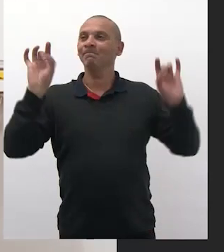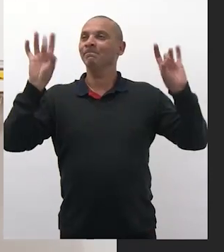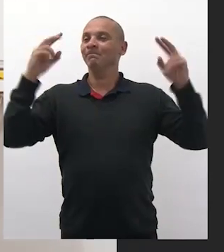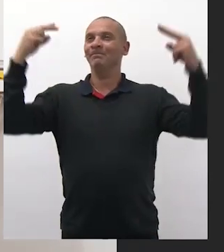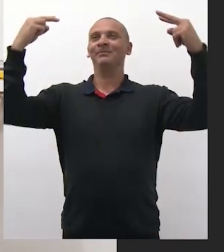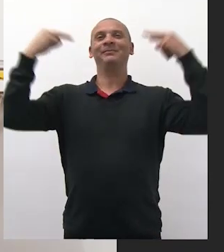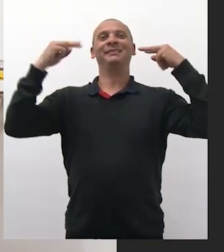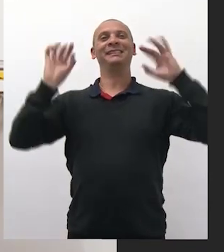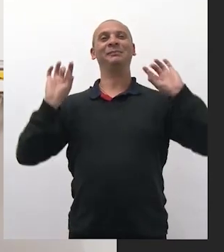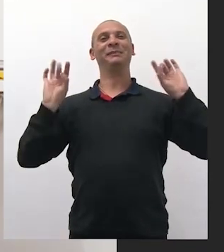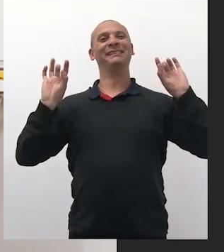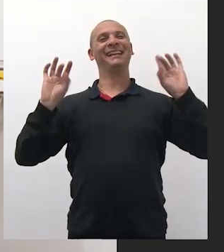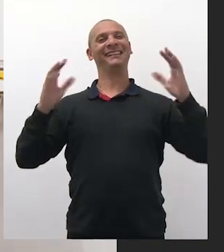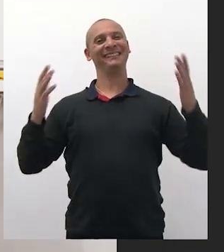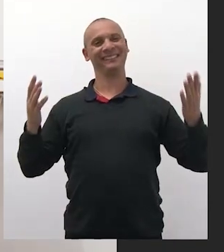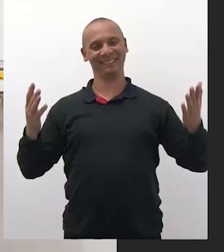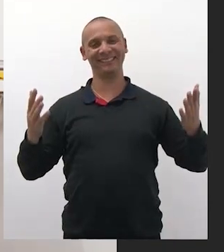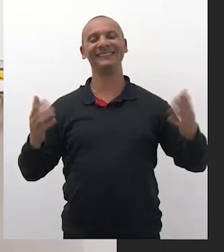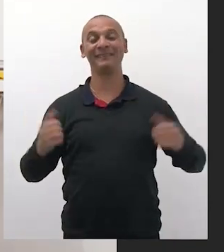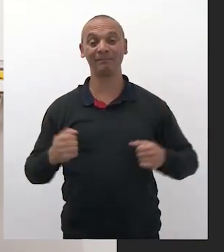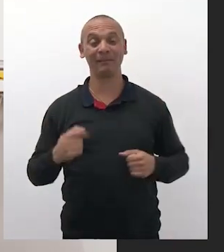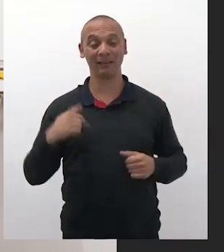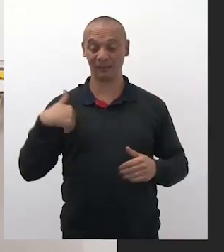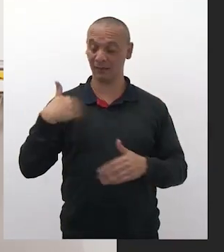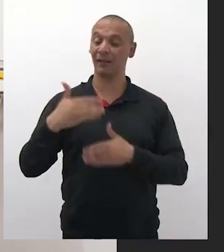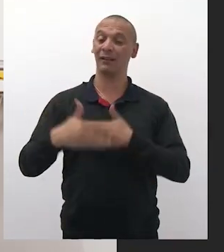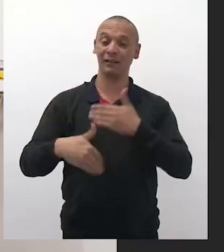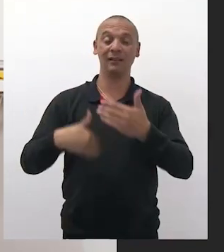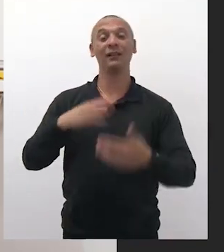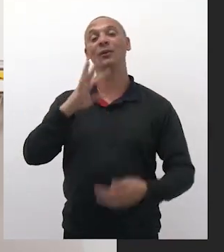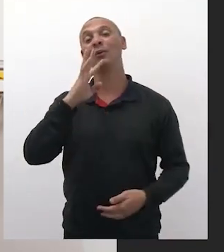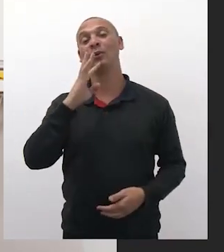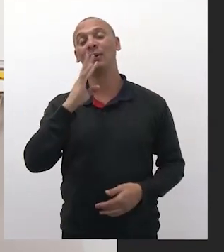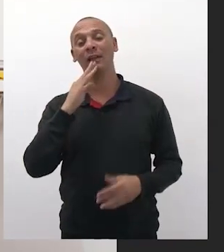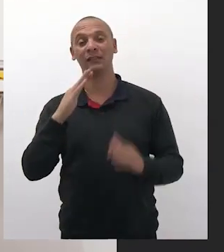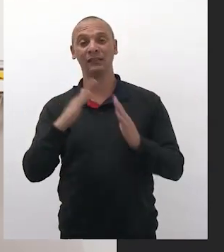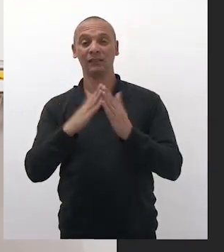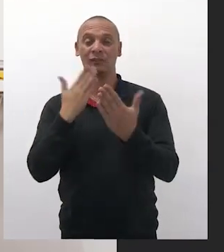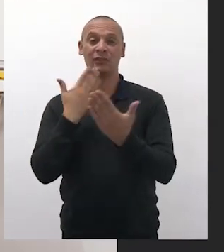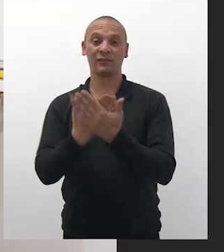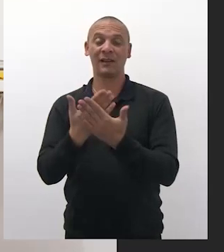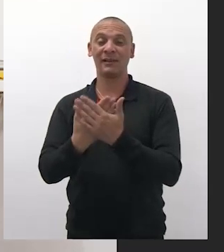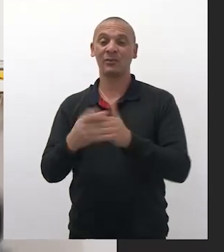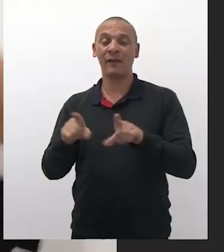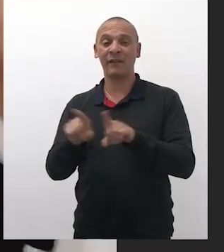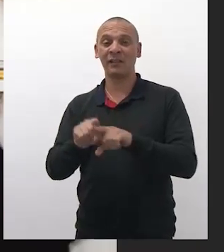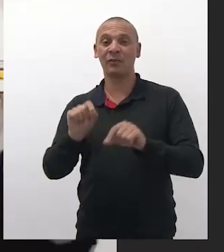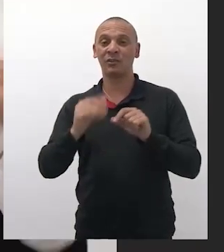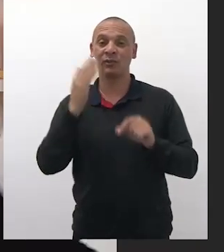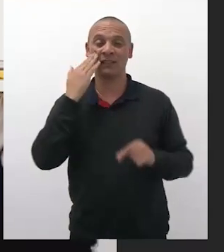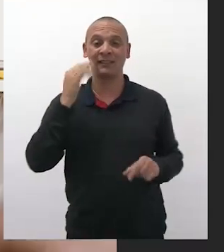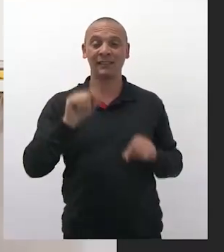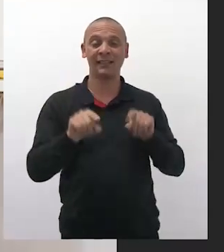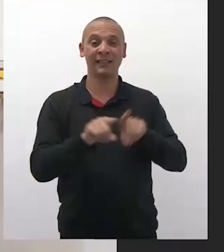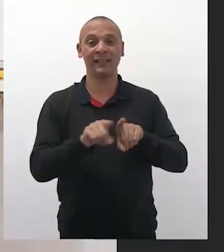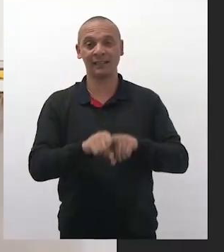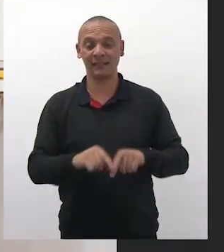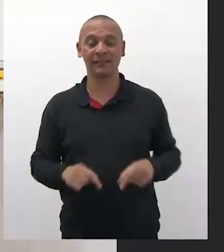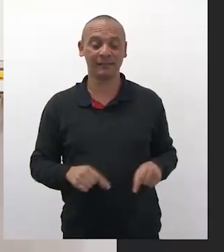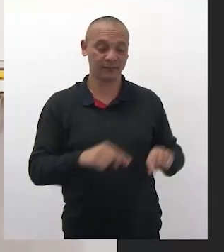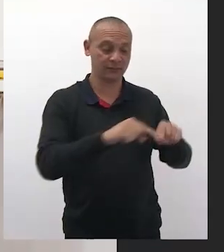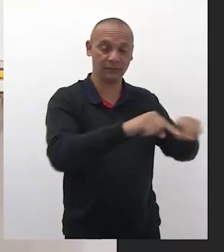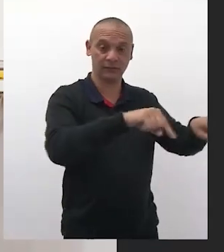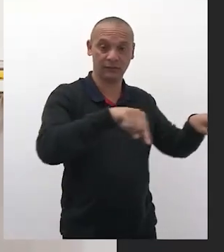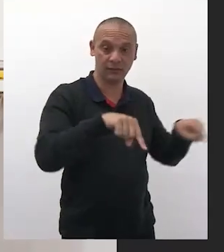ali. E depois fui conhecer a escola. Aí descobri que tinha uma quadra